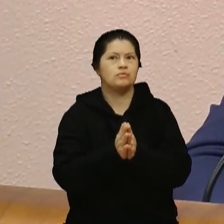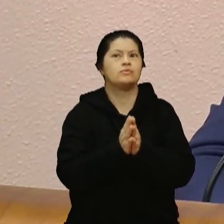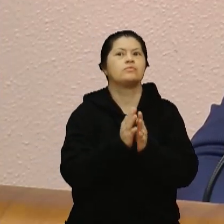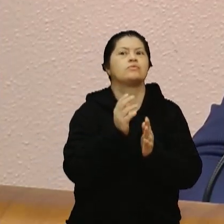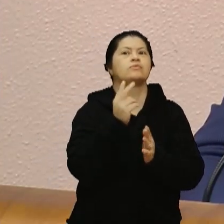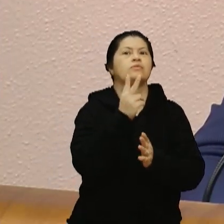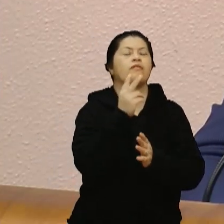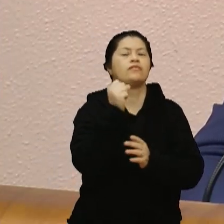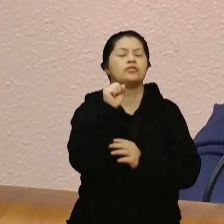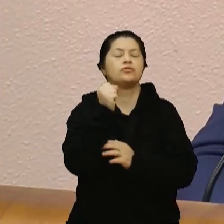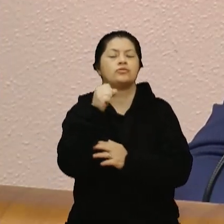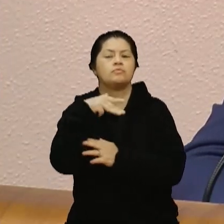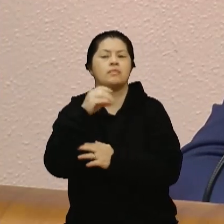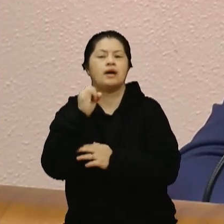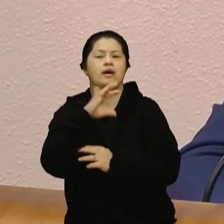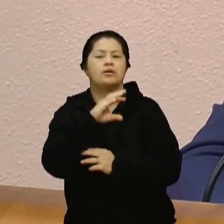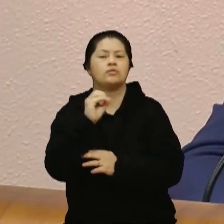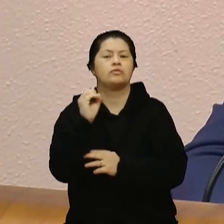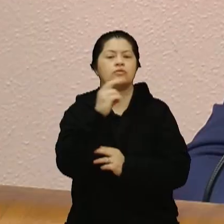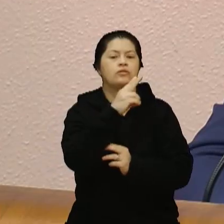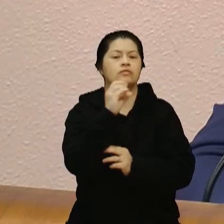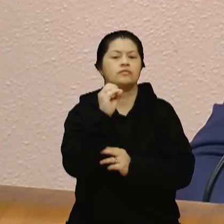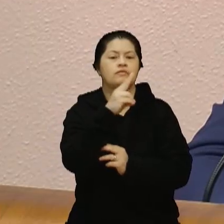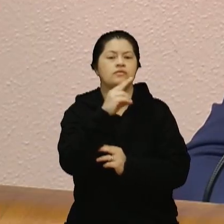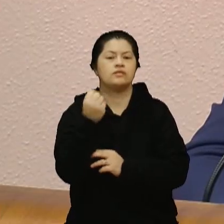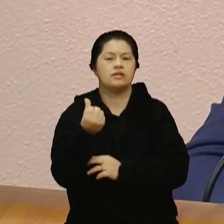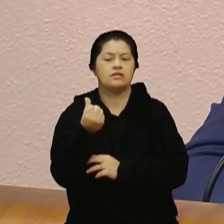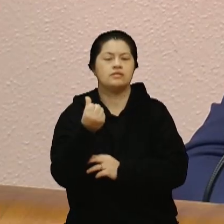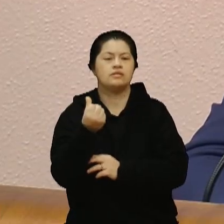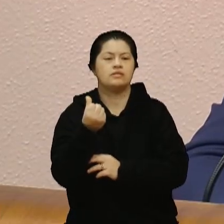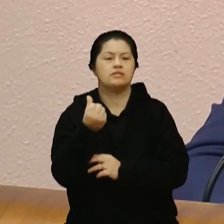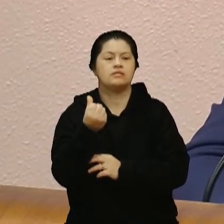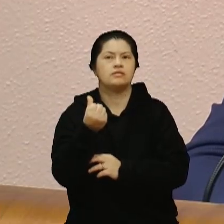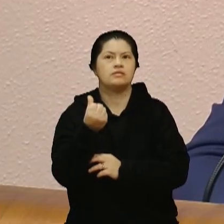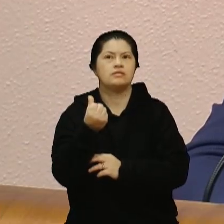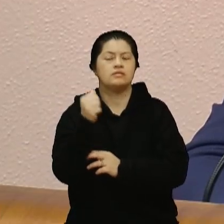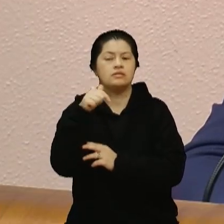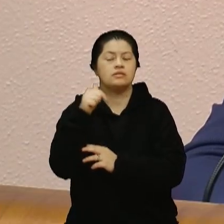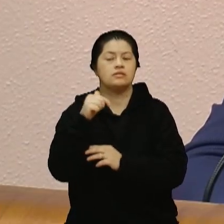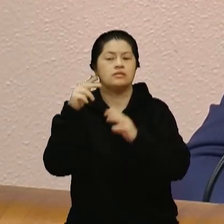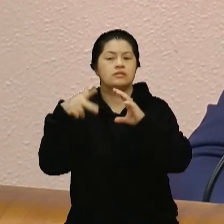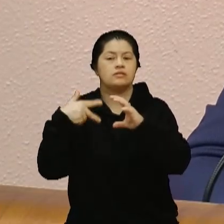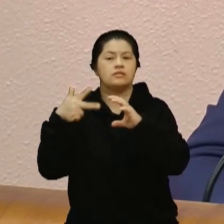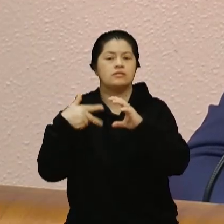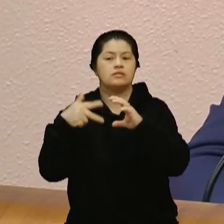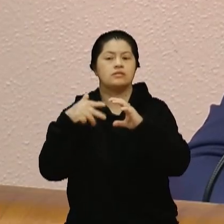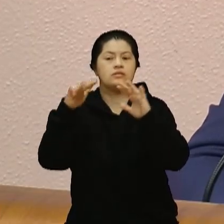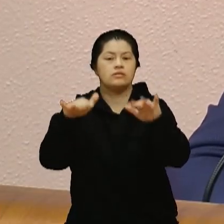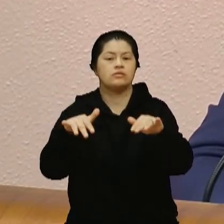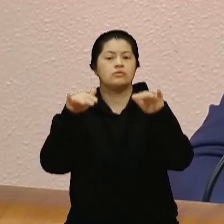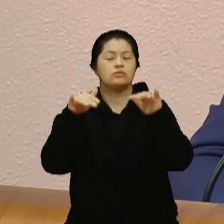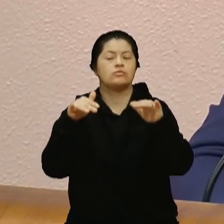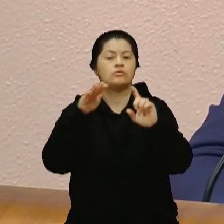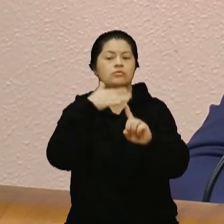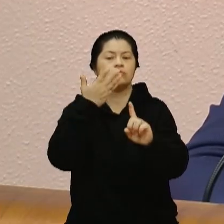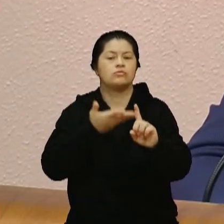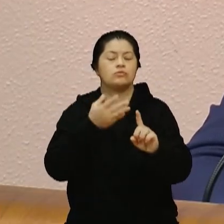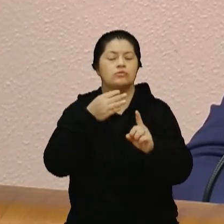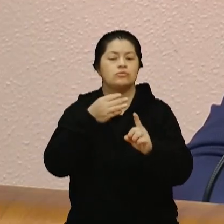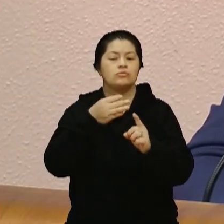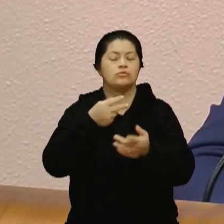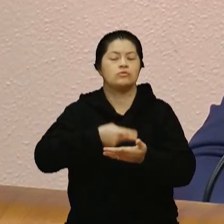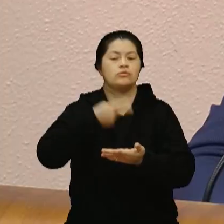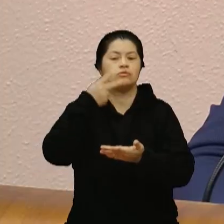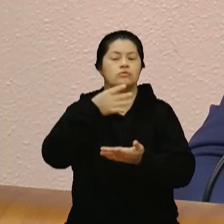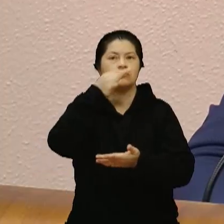1725-A de 28 de maio de 2026, esta casa recebe a todos para a outorga do Prêmio Caxias